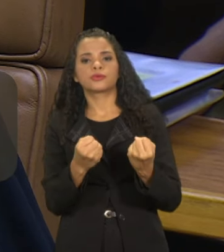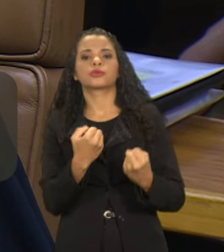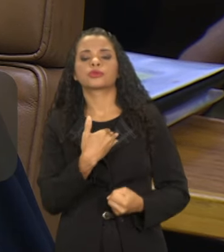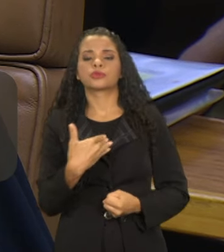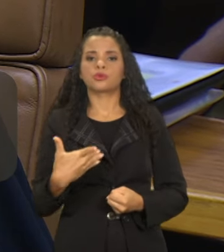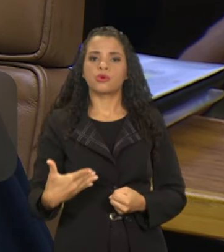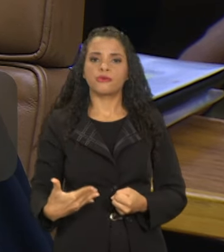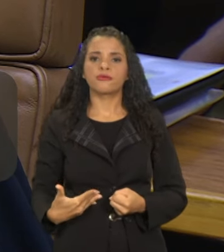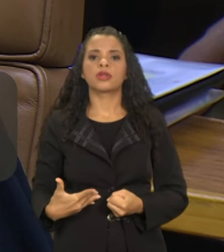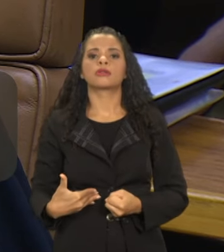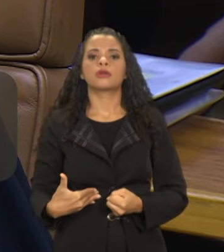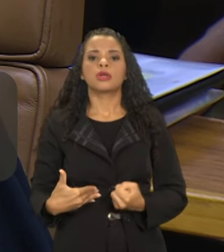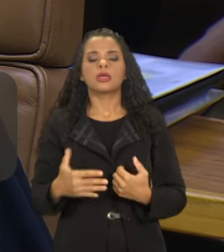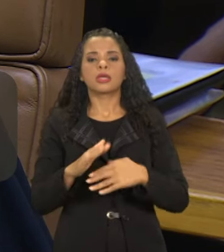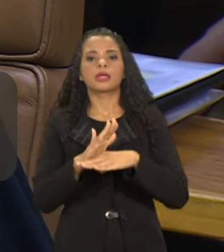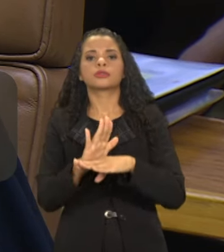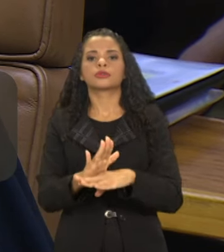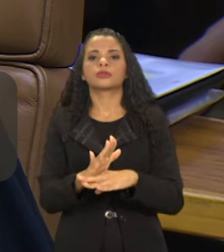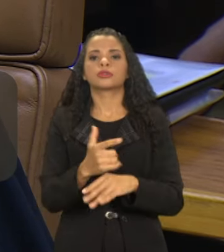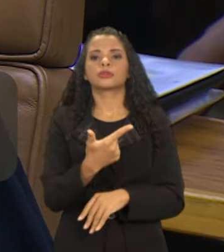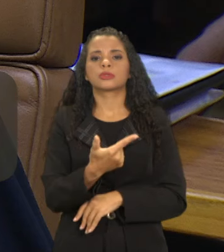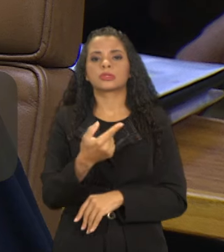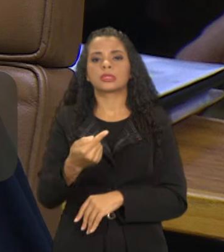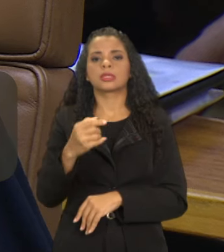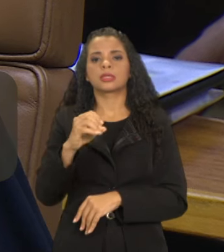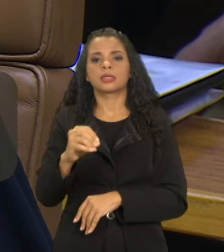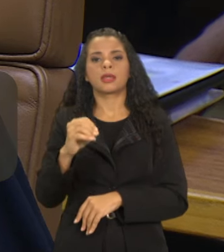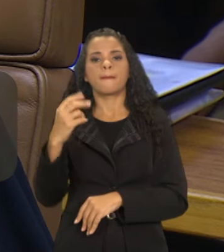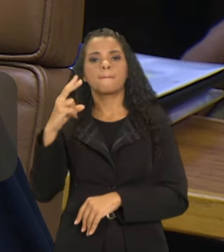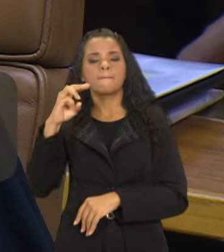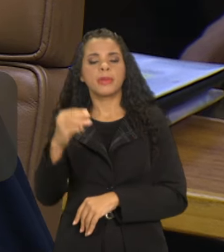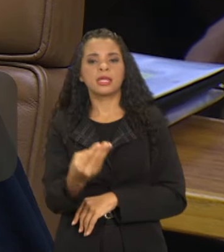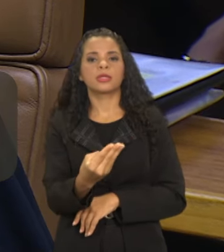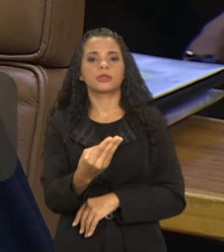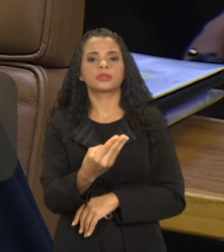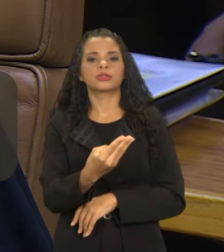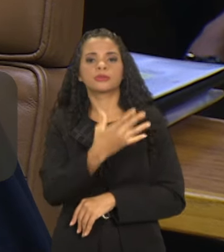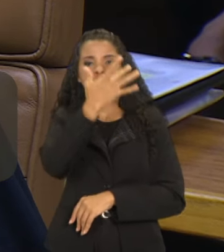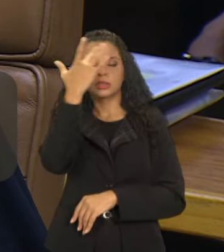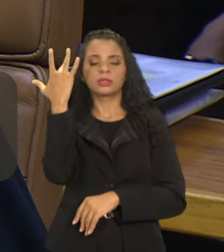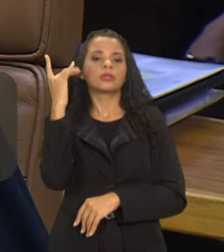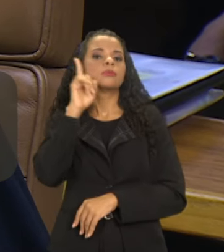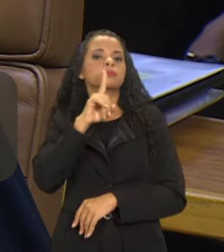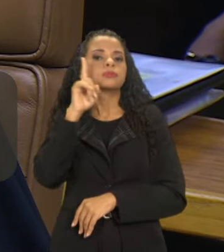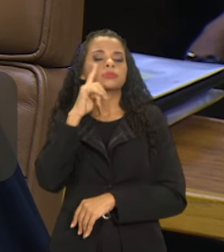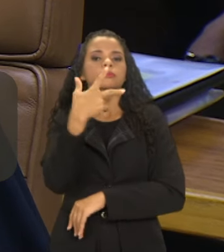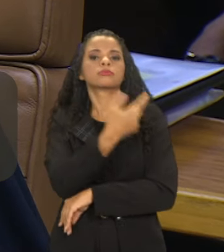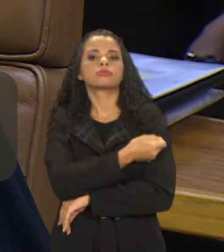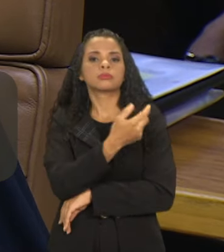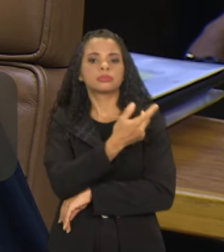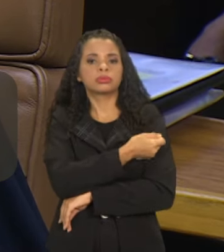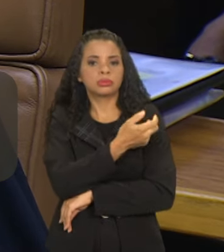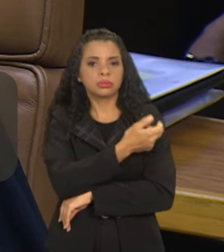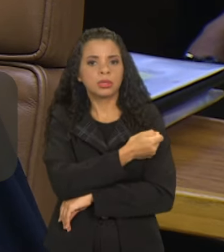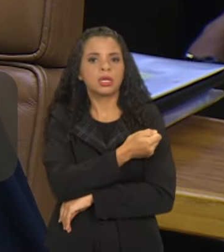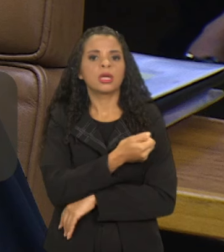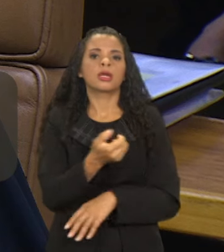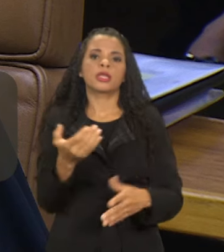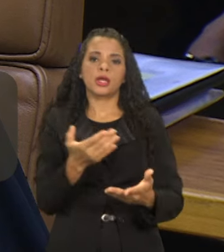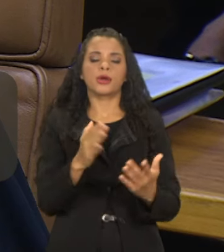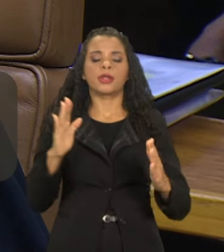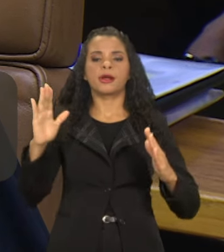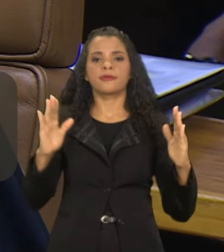quase 270 milhões de americanos recebendo pelo menos uma dose de vacina da Covid-19, estamos em uma fase diferente de nossa